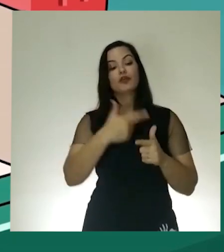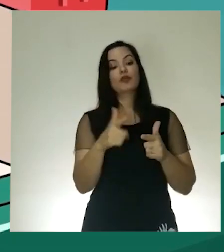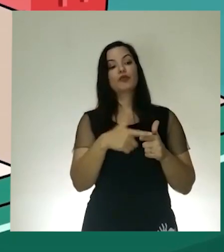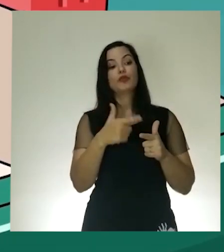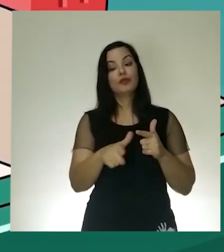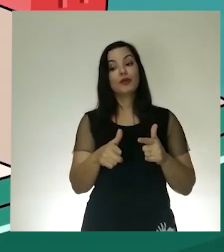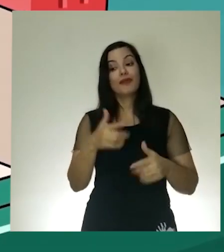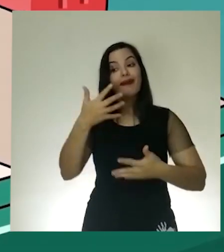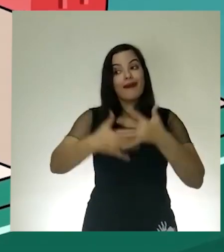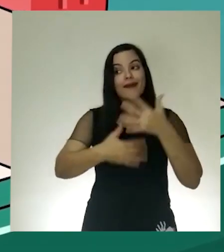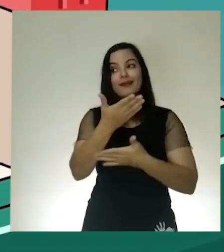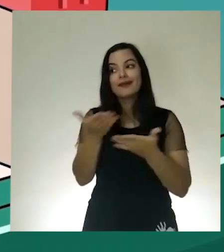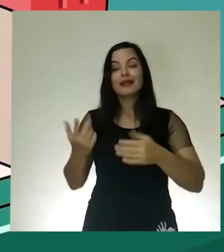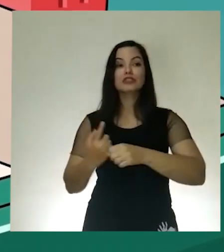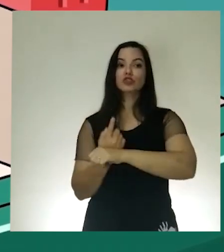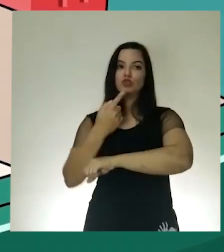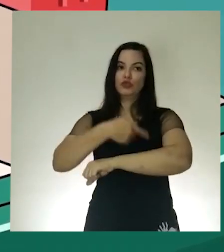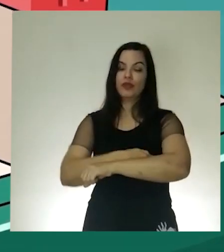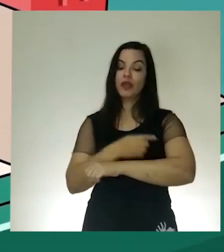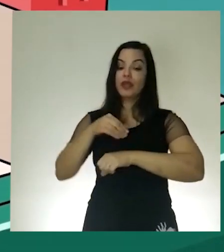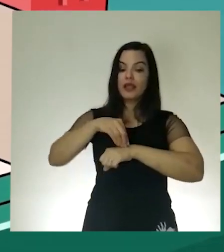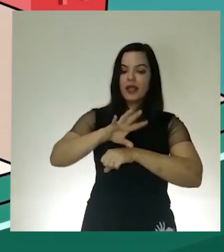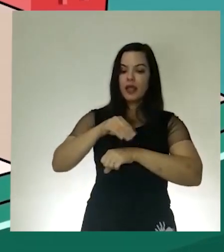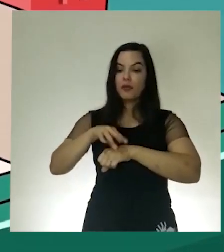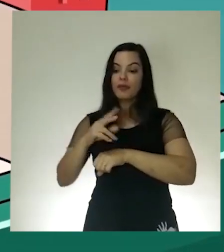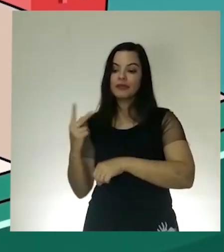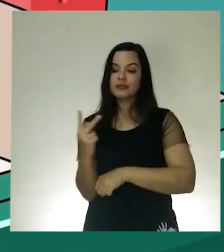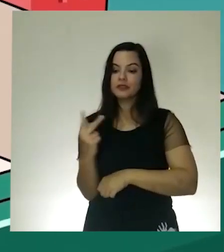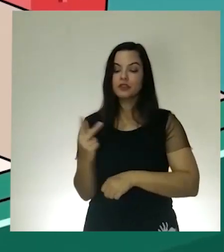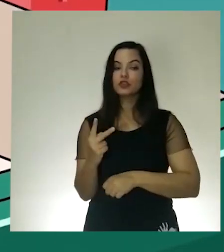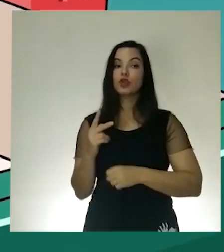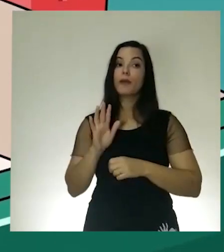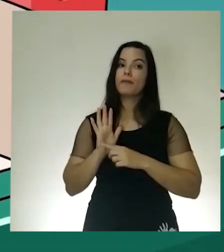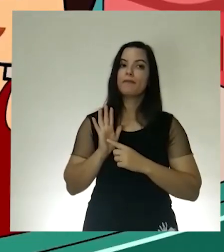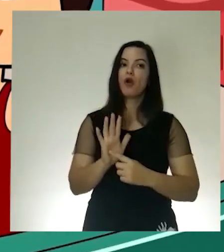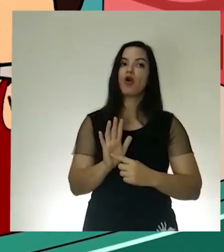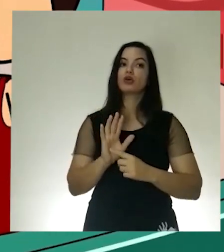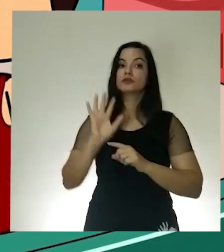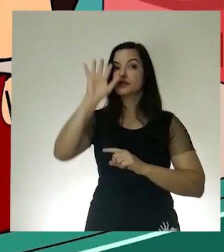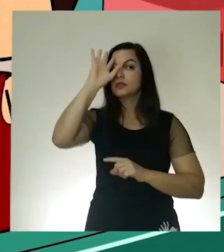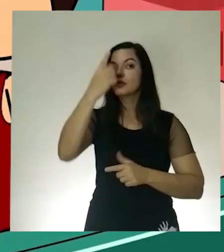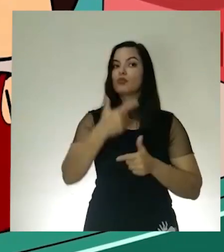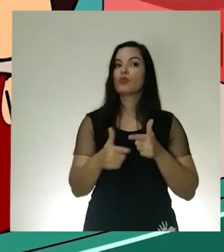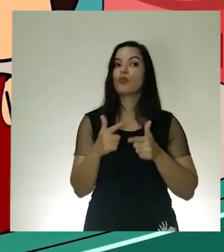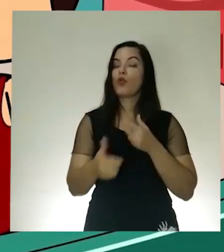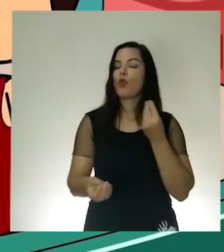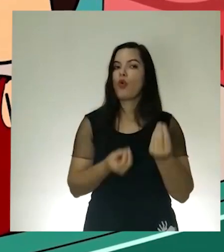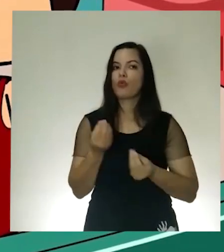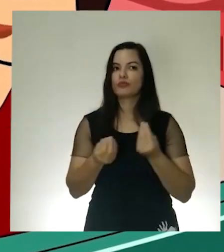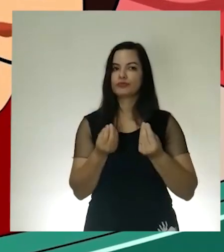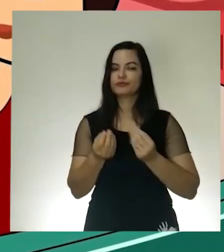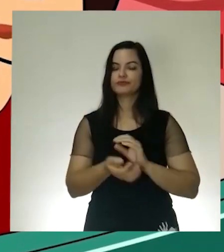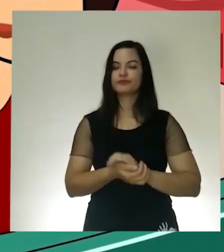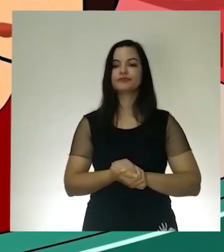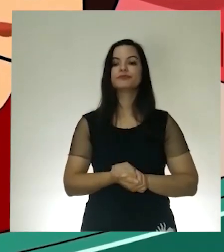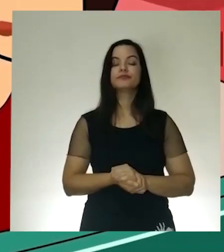incomodando os golfinhos. E essas pistas aqui podem indicar a solução. Deixe-me ver.